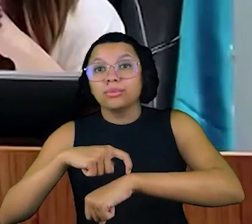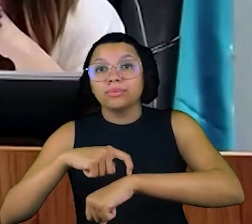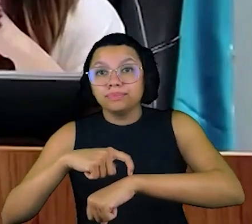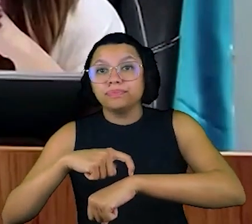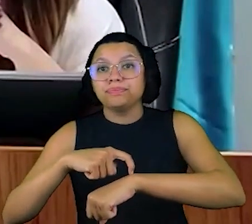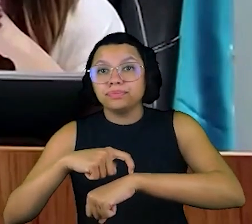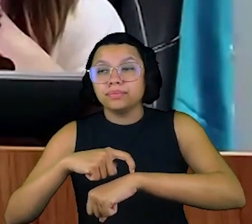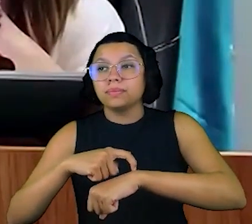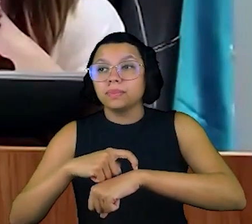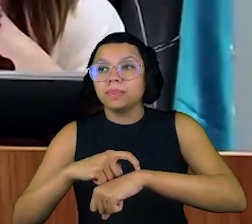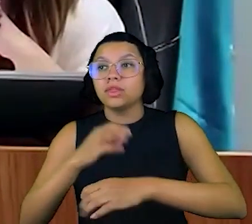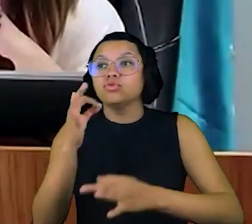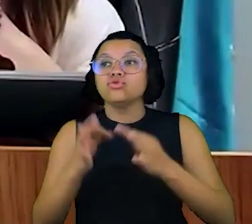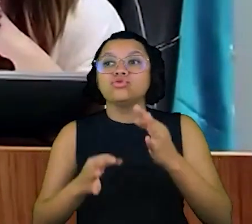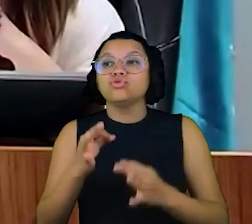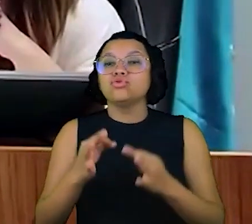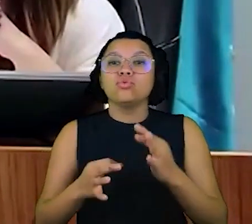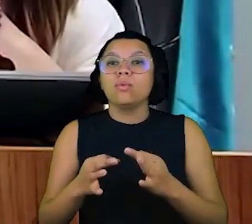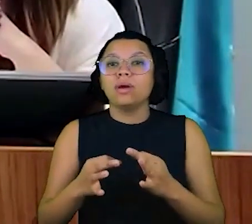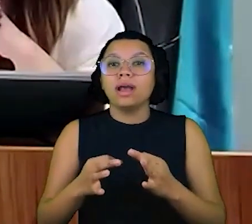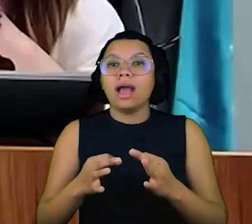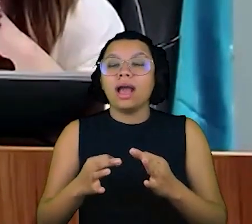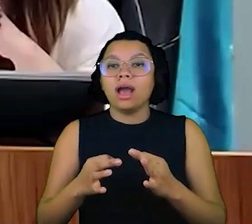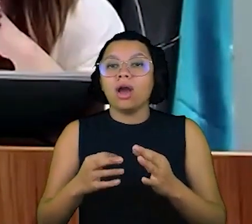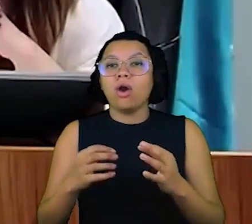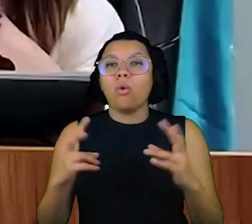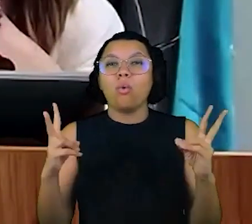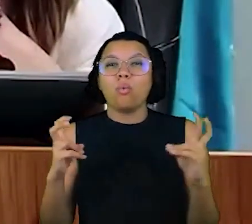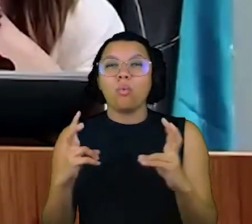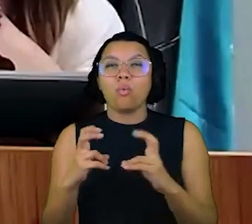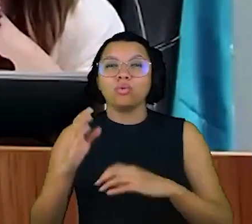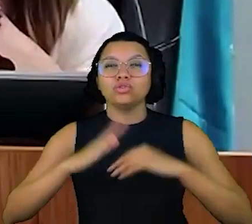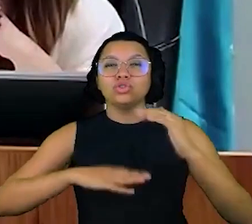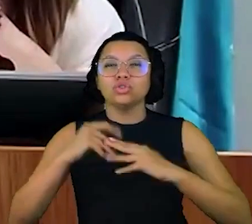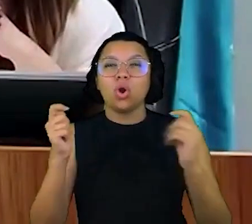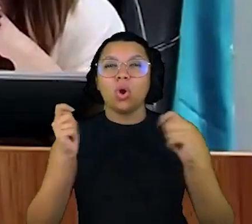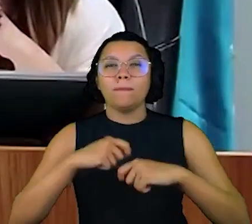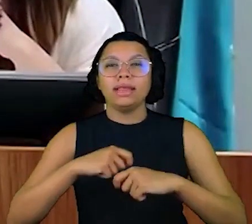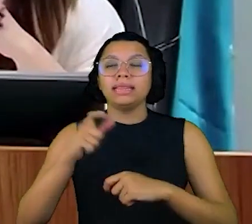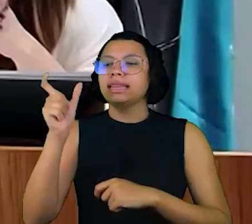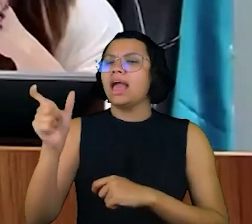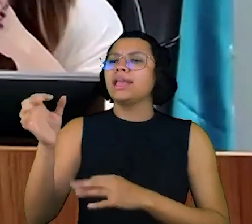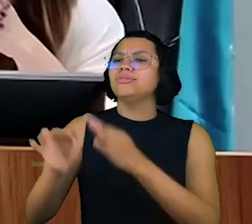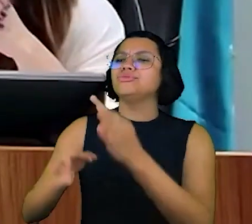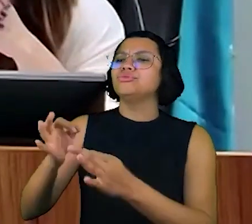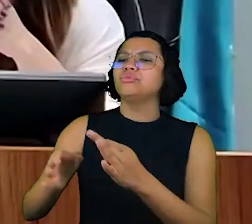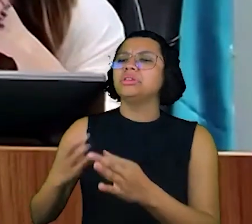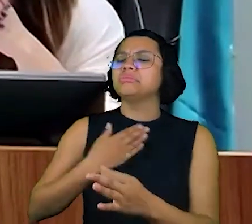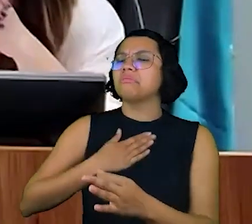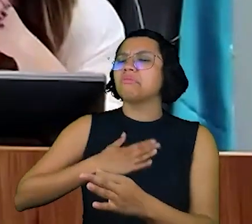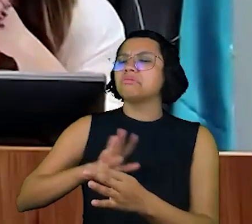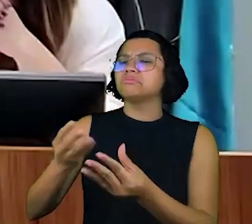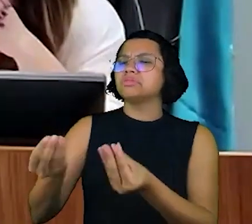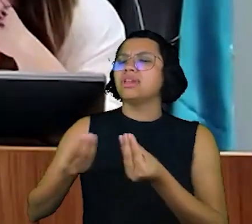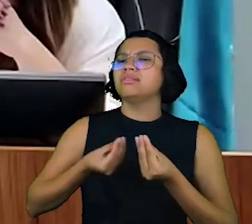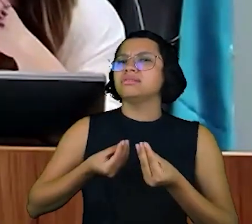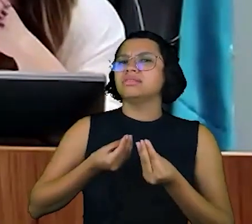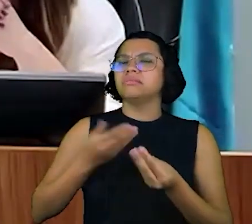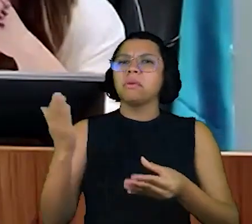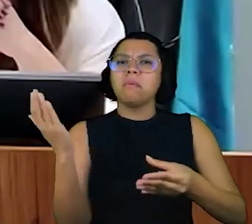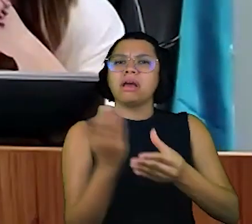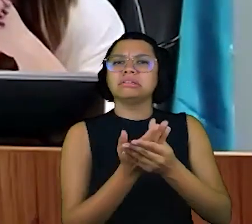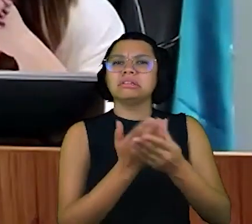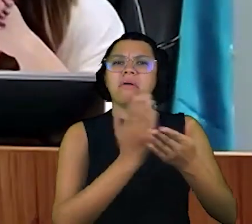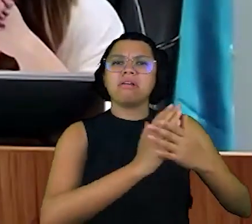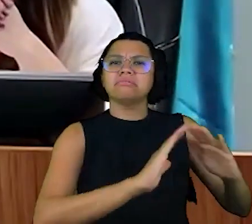ser comprometido para julgar o conflito de competência do juiz que não gostou de receber a